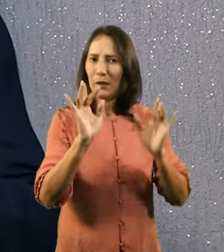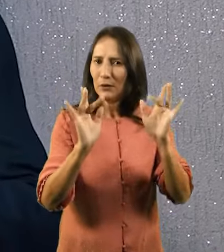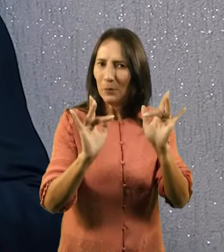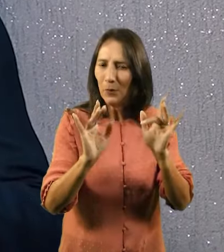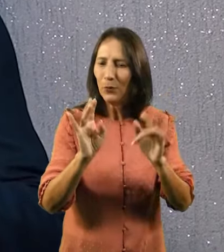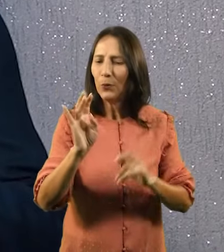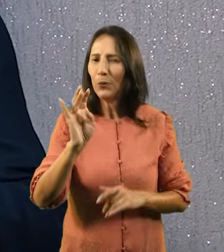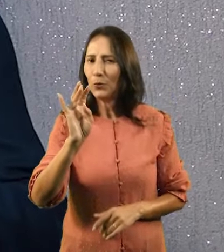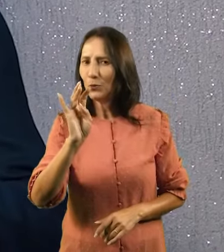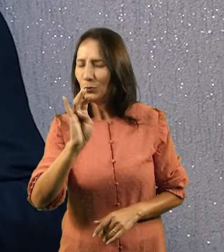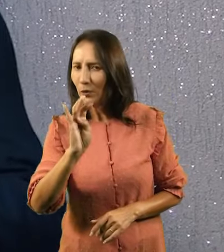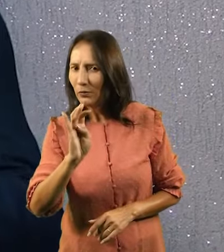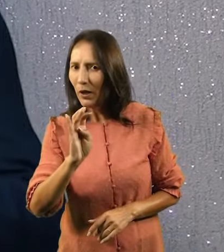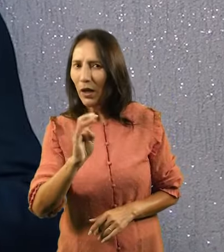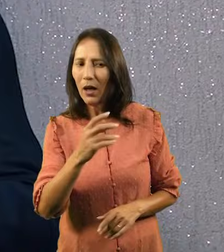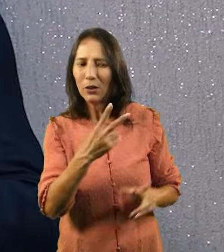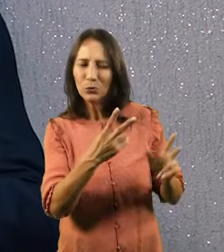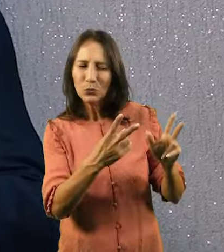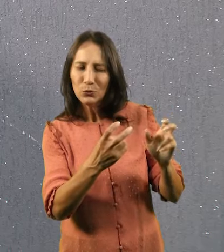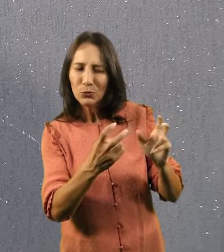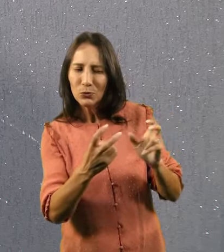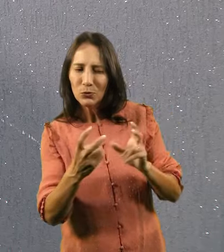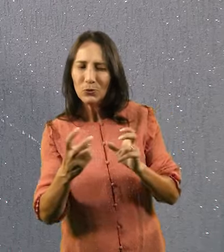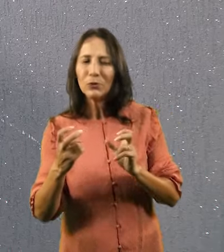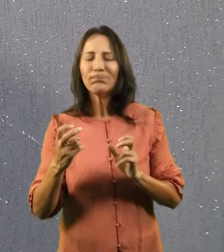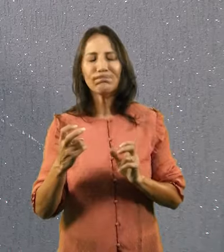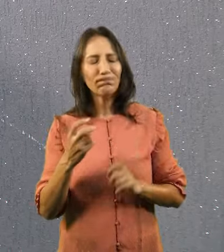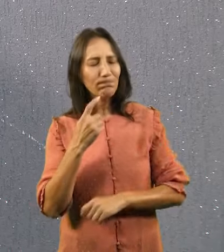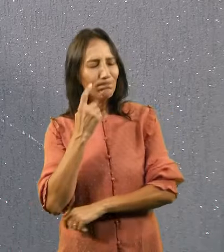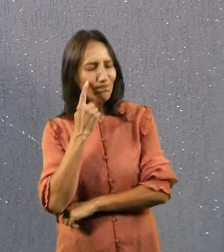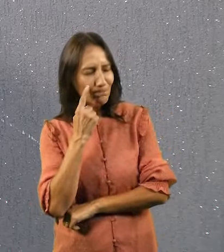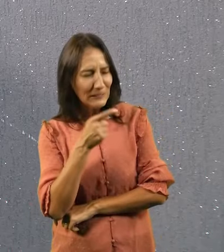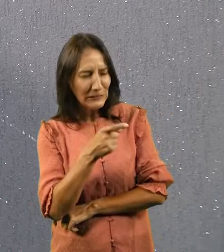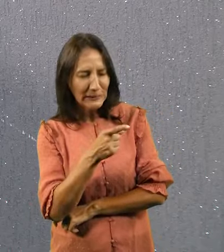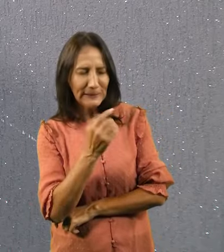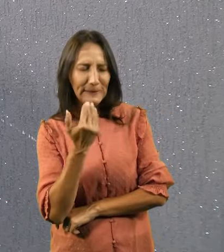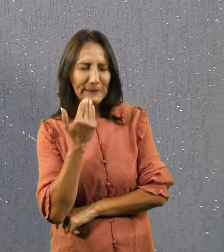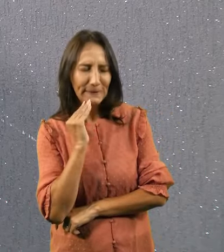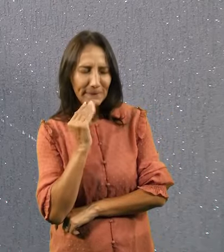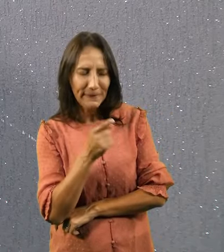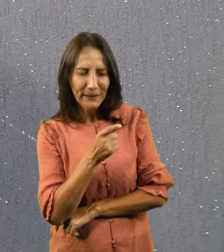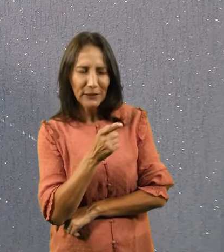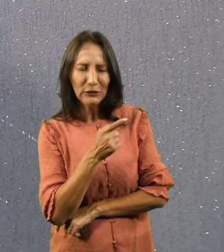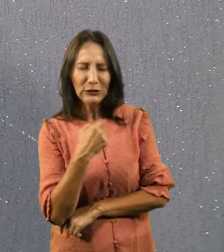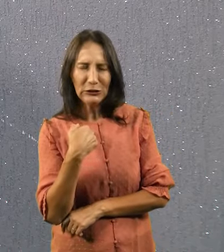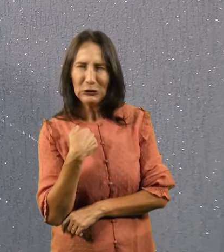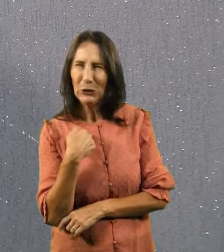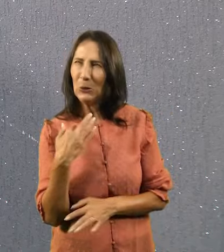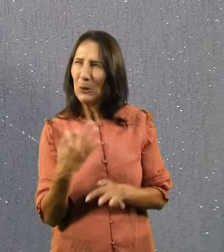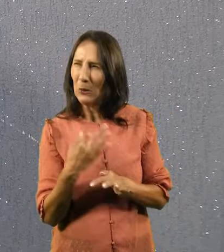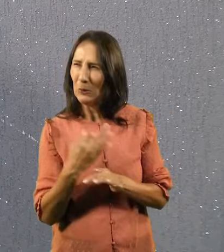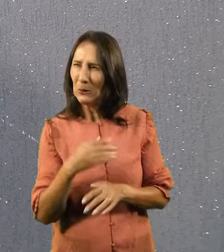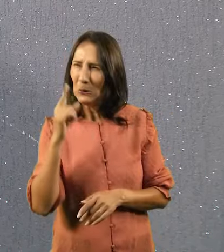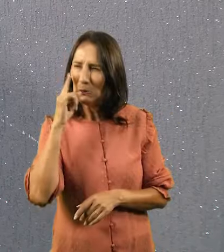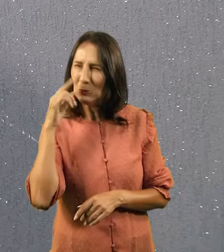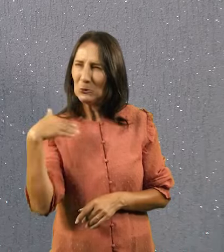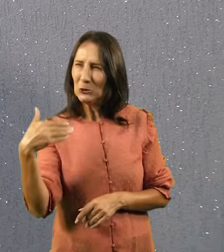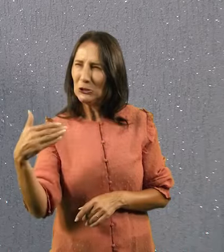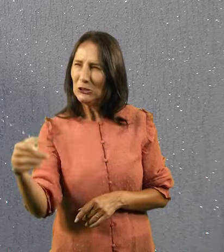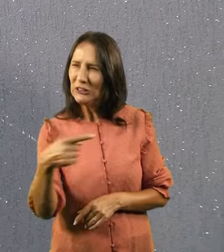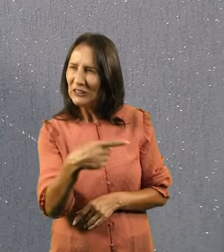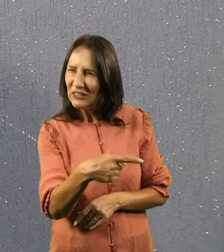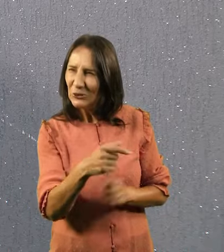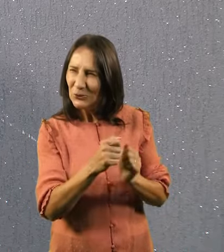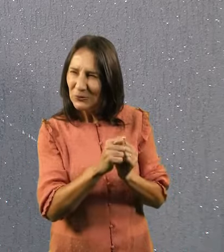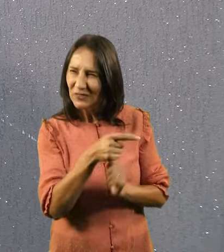é um laboratório para o casamento, ela pode escolher. Será que eu aguento passar todos os dias, todos os anos da minha vida com